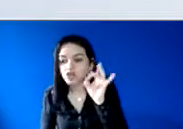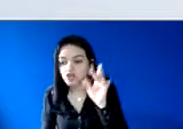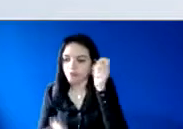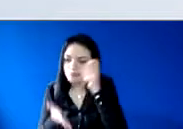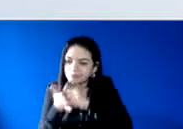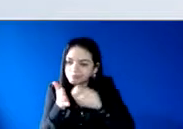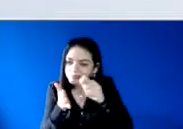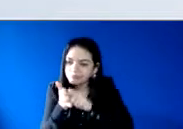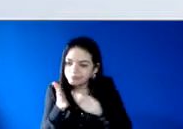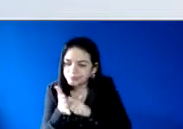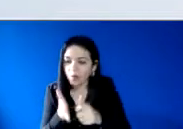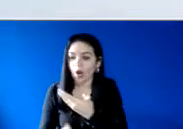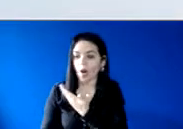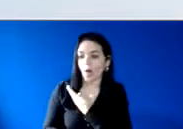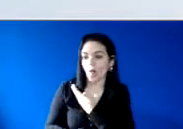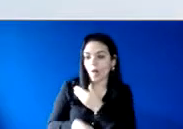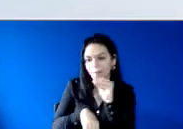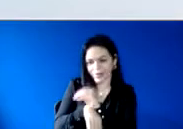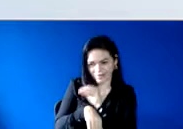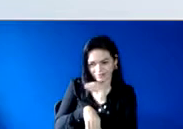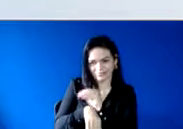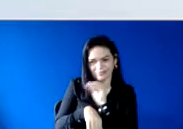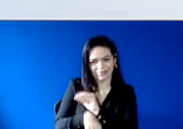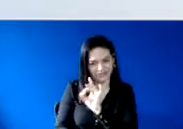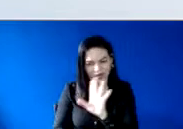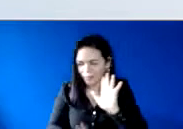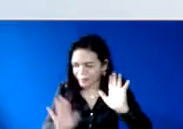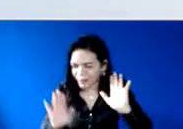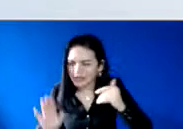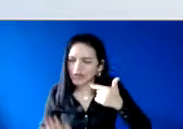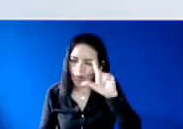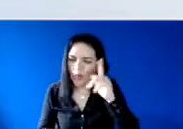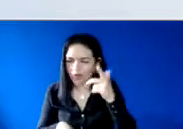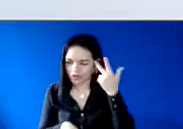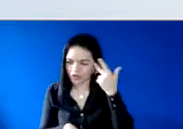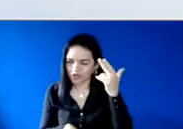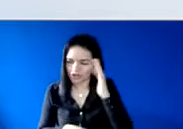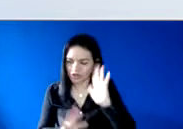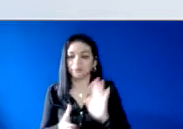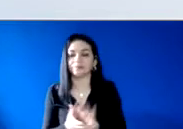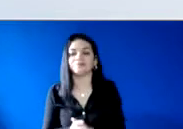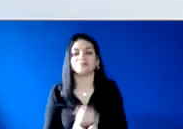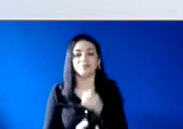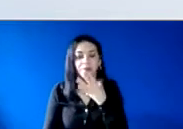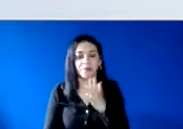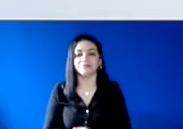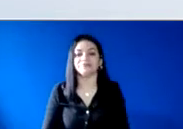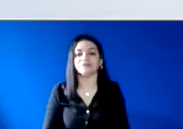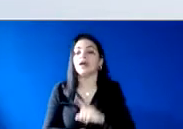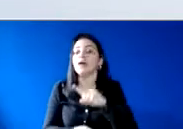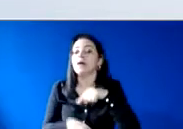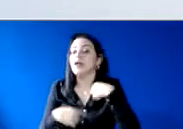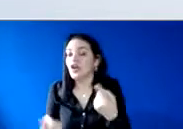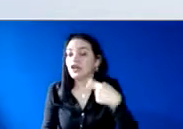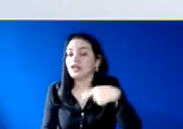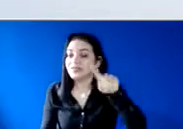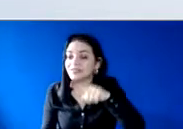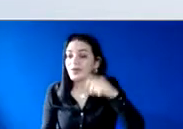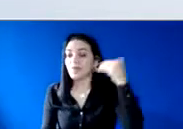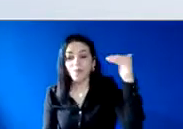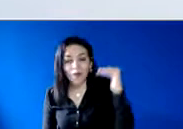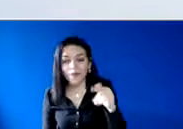sendo sustentado pelos amigos. Mas essa é uma outra história, não vamos entrar aqui no mérito dessa questão. Bem, mas nós também temos os nossos clássicos,